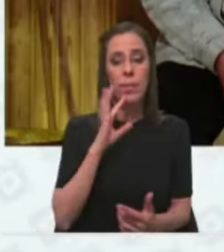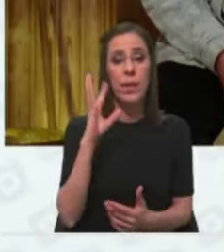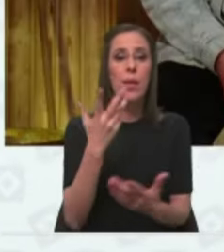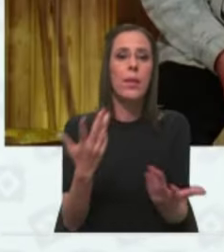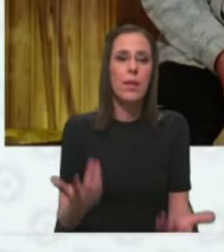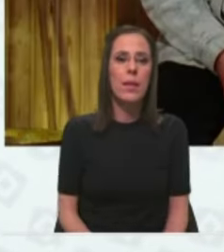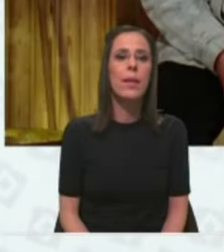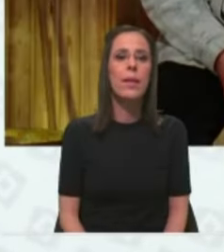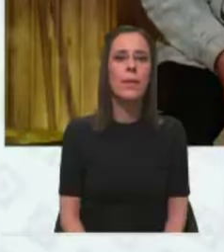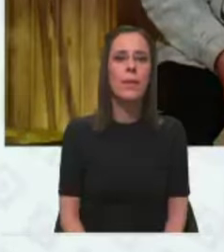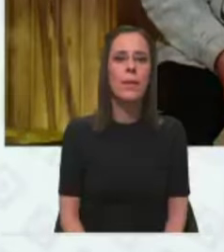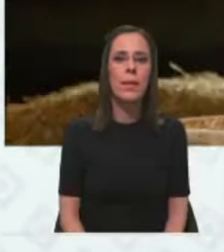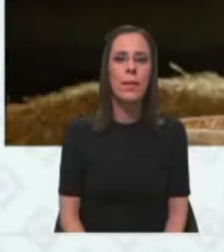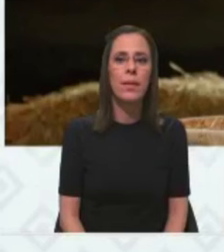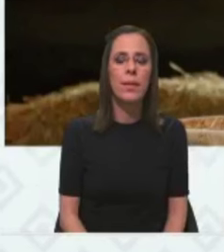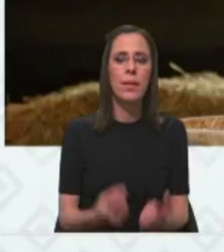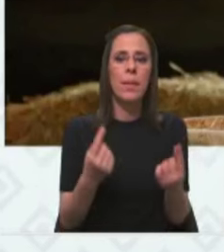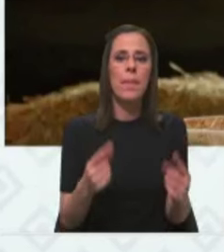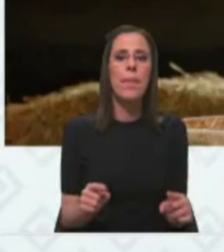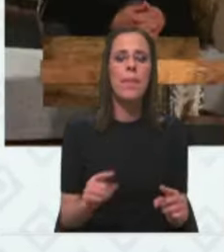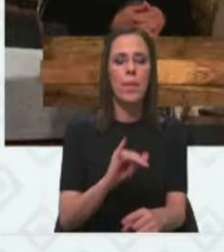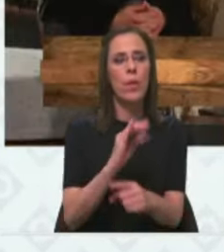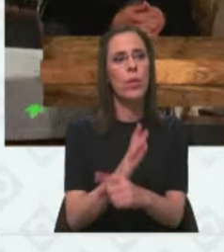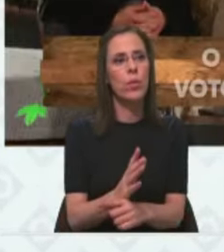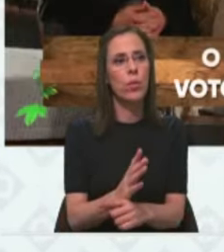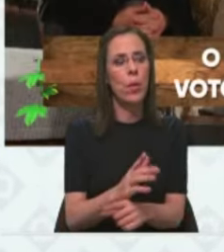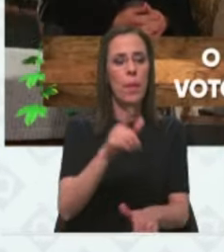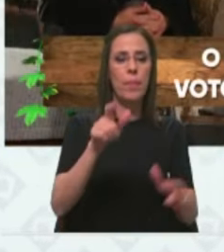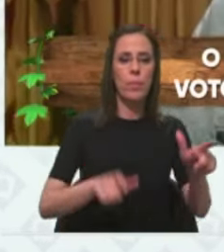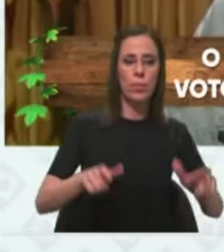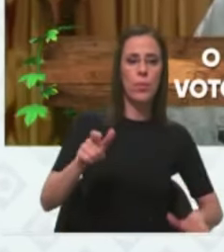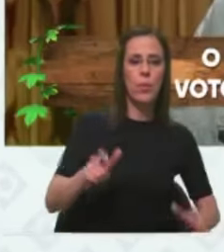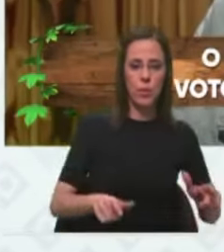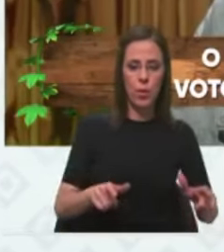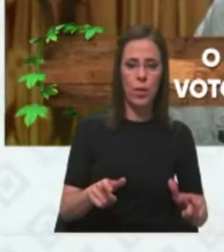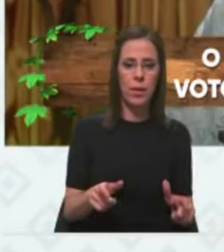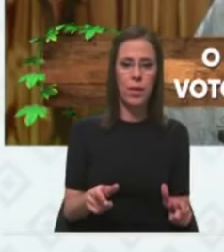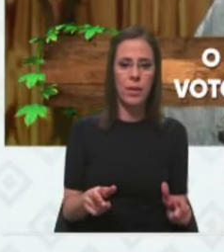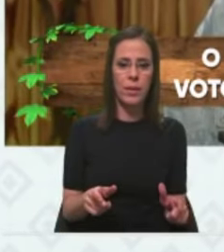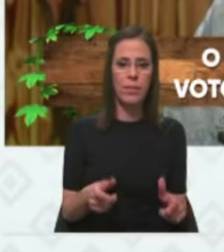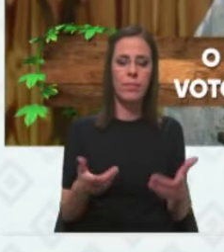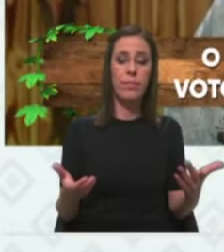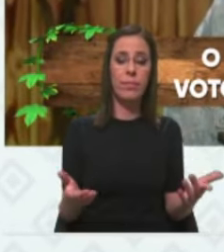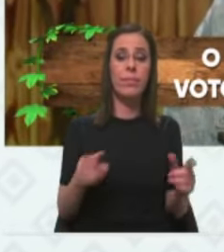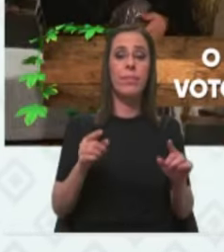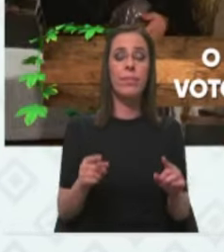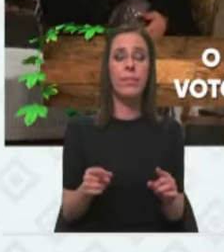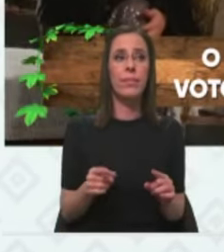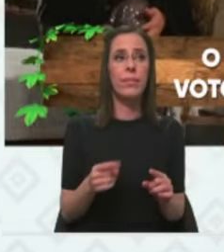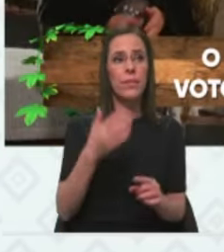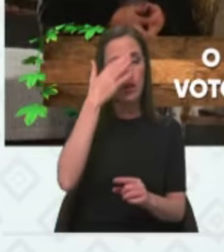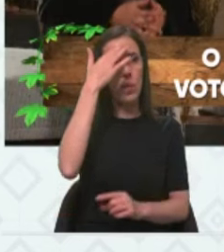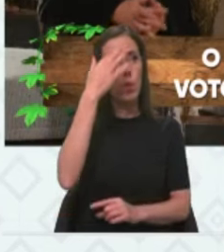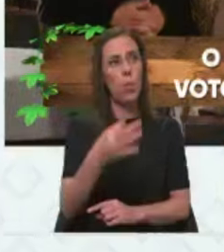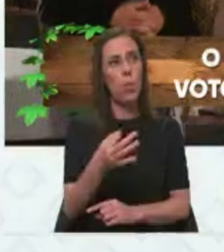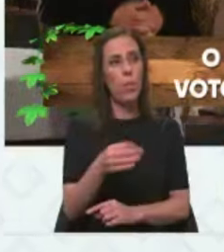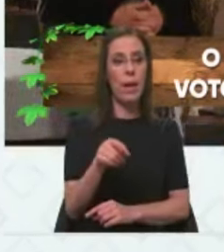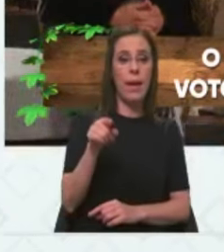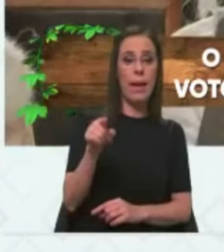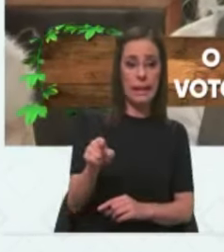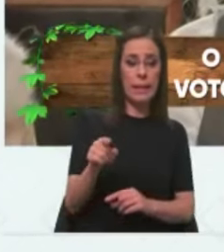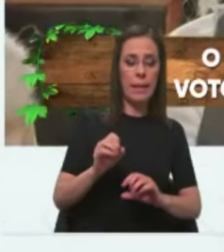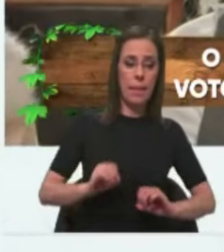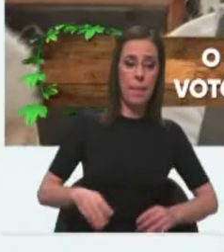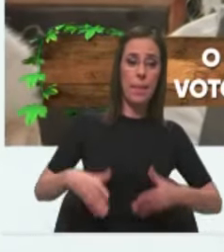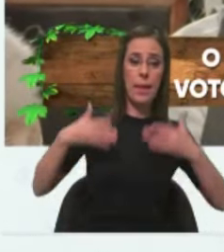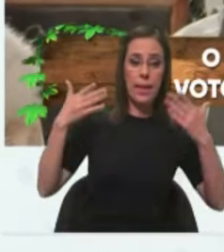sentido agora há aqui outras outras pessoas Hum que tiveram um comportamento em relação a Ti no